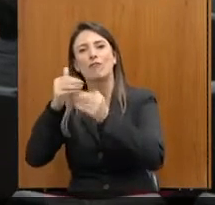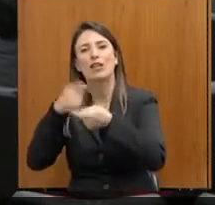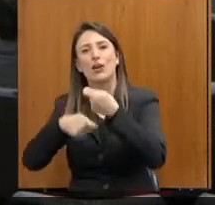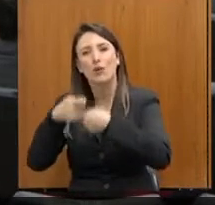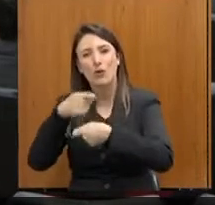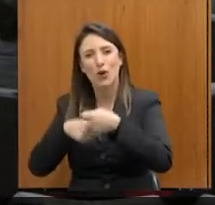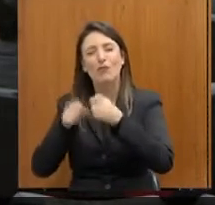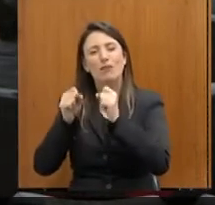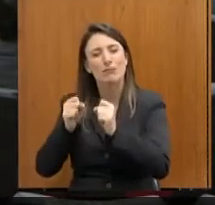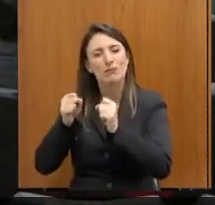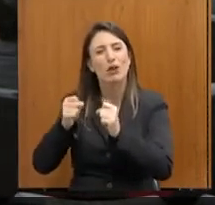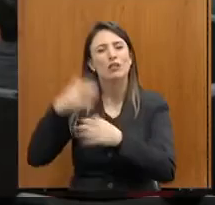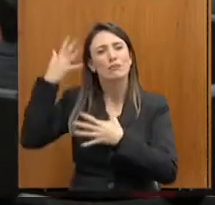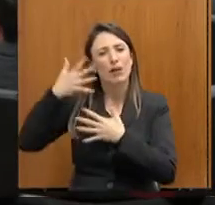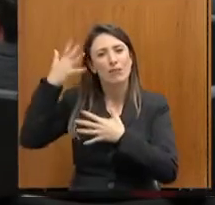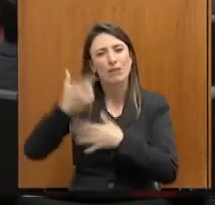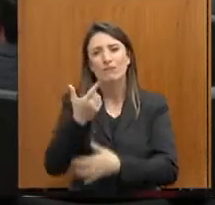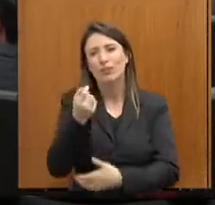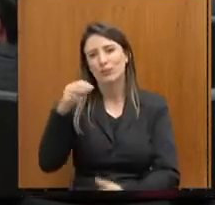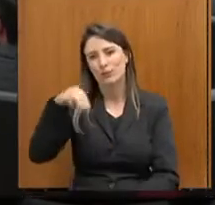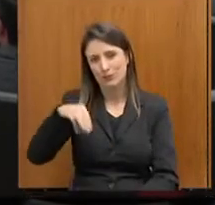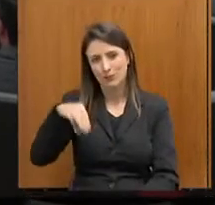minutos para sua exposição